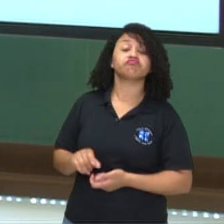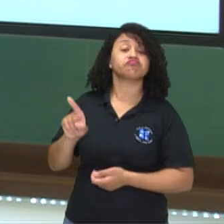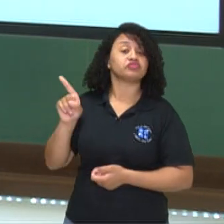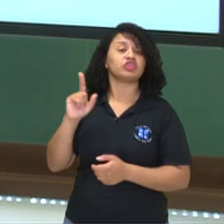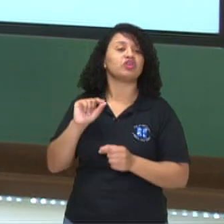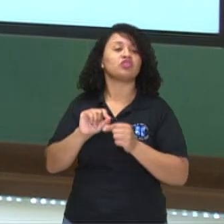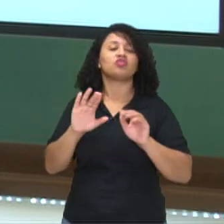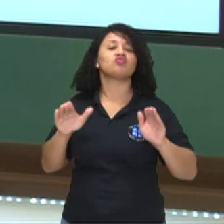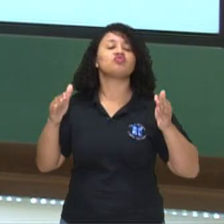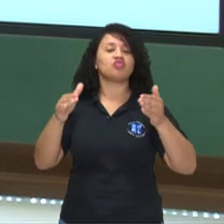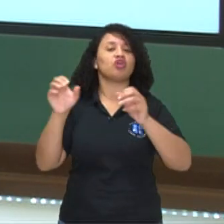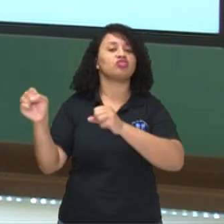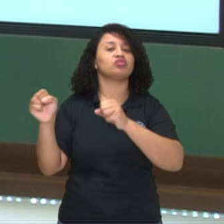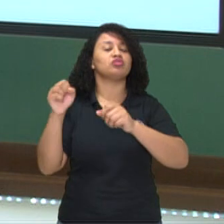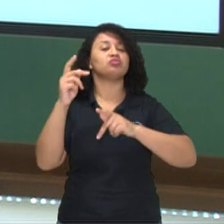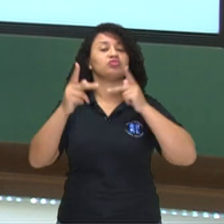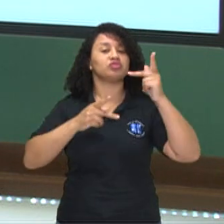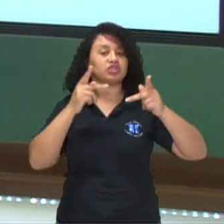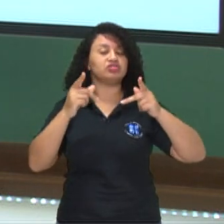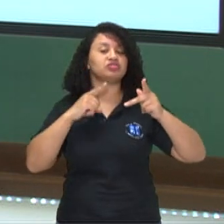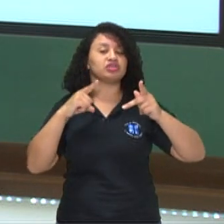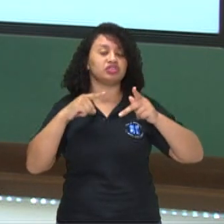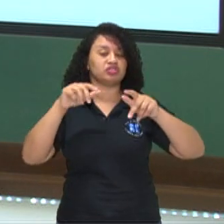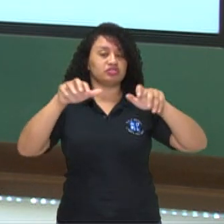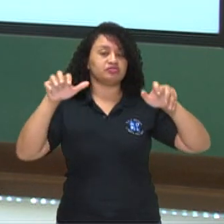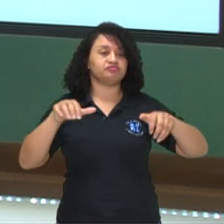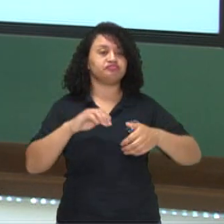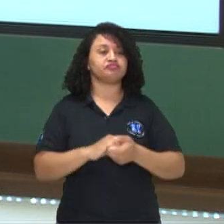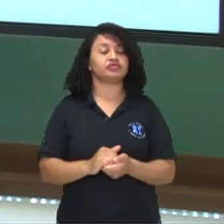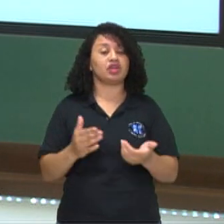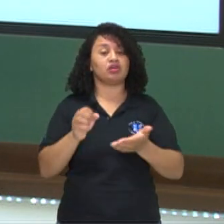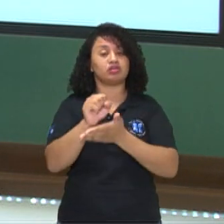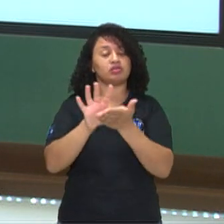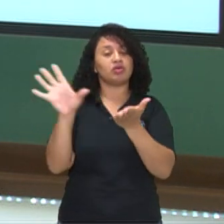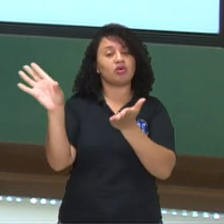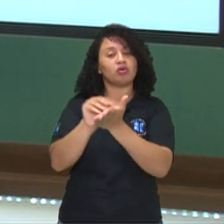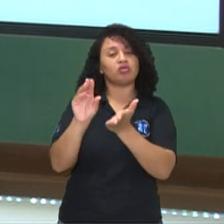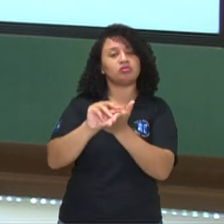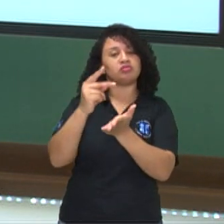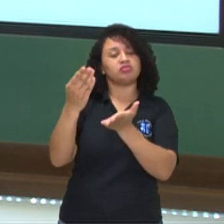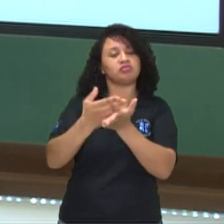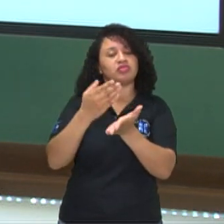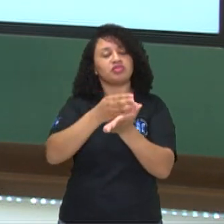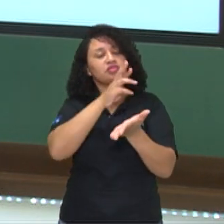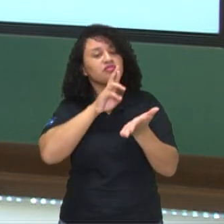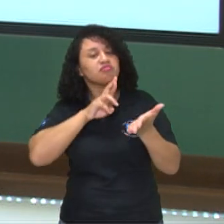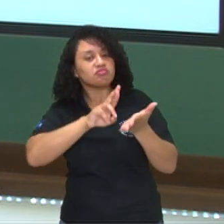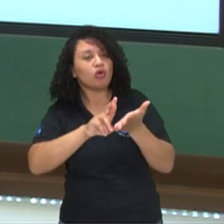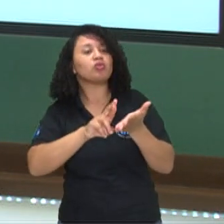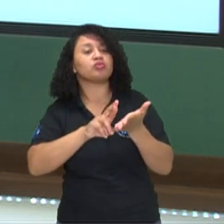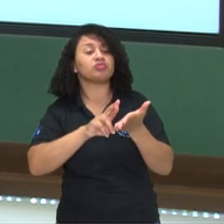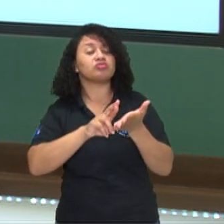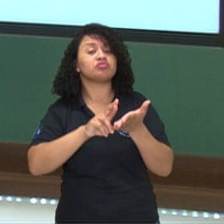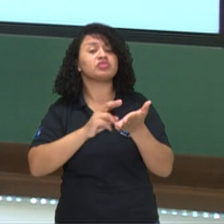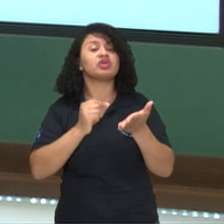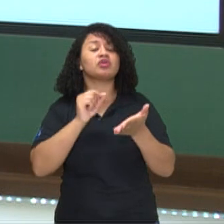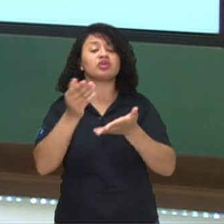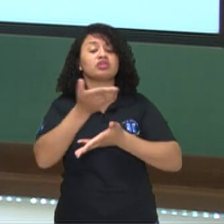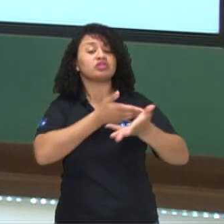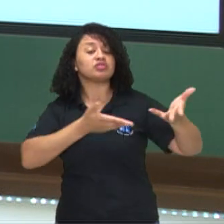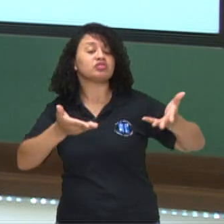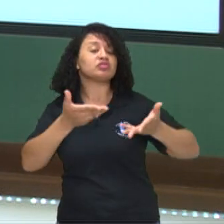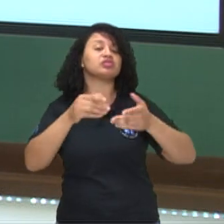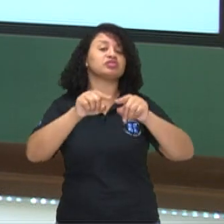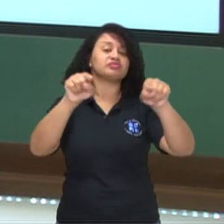um monarca. E aqui uma atividade, né? Copie a atividade do seu caderno, responda essa atividade e